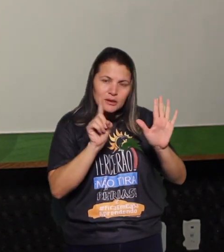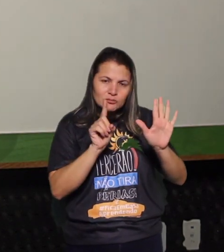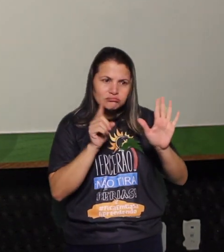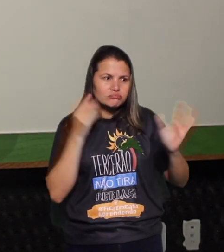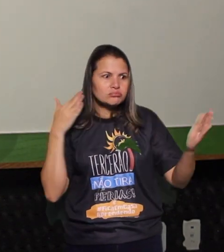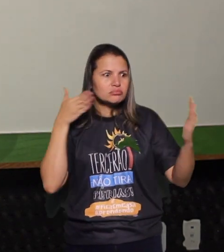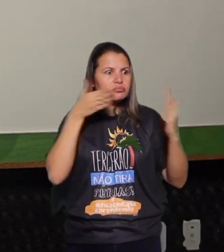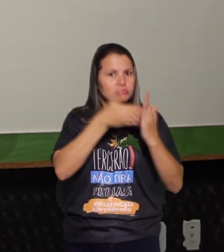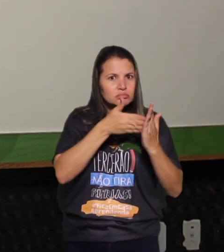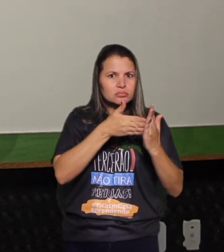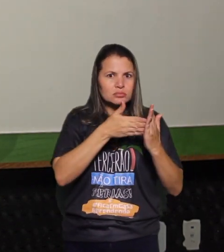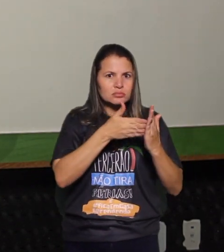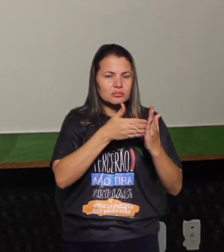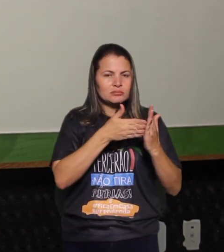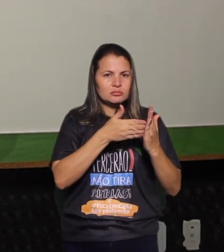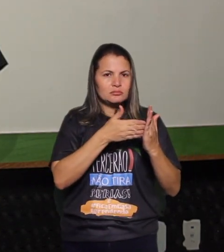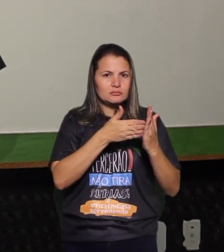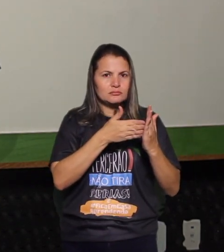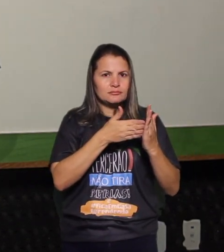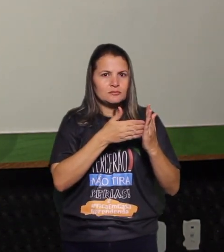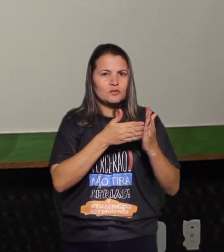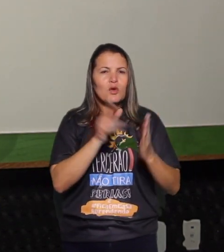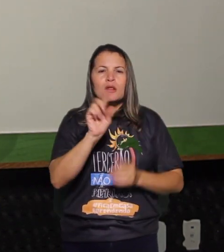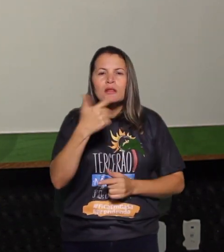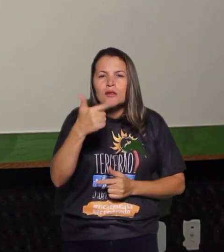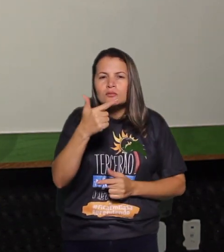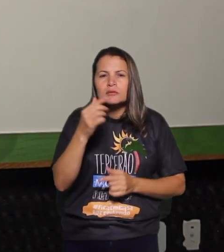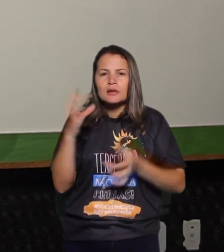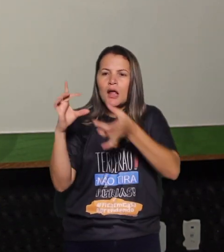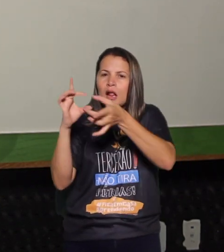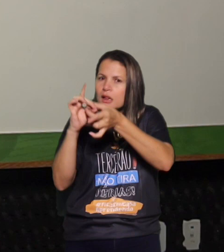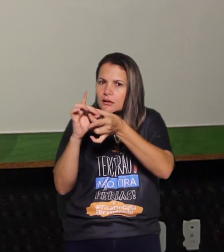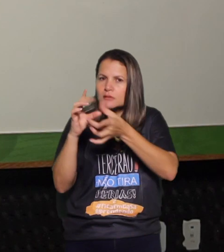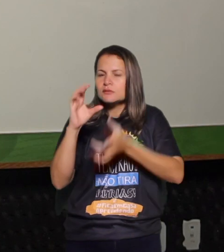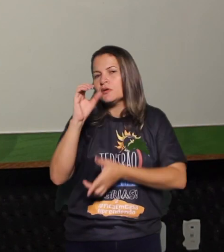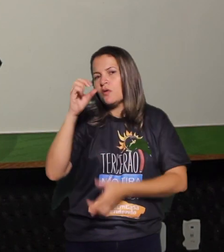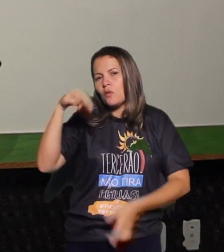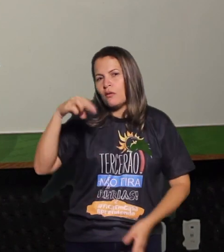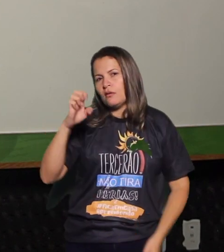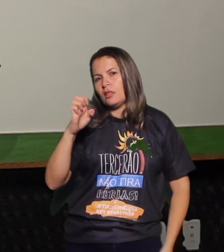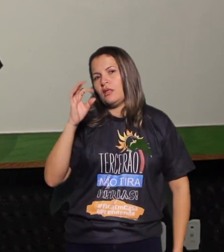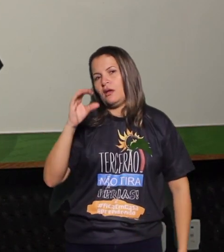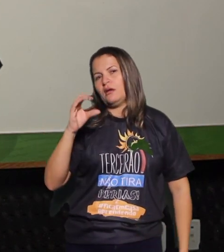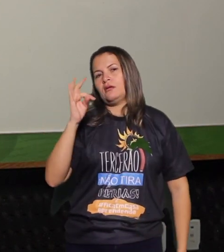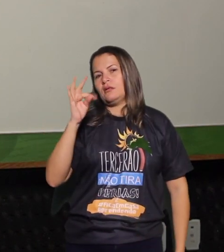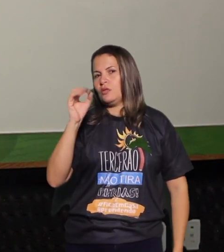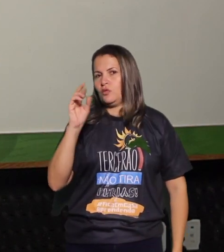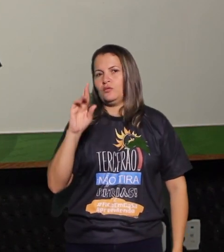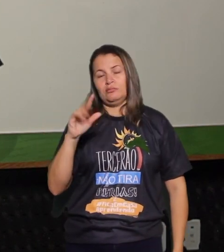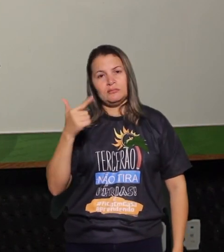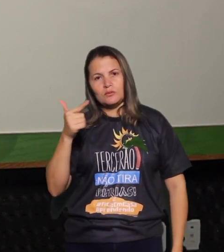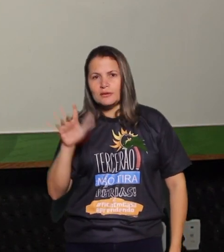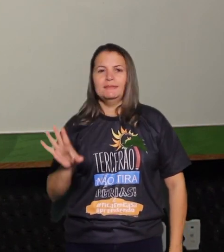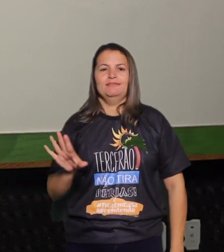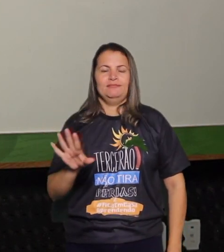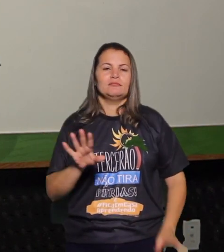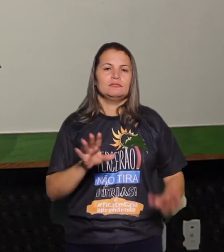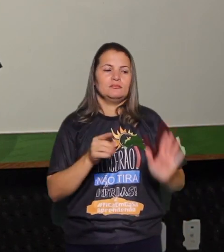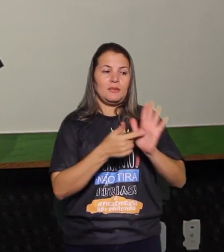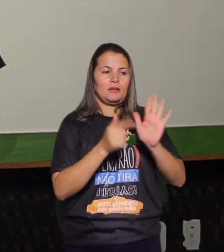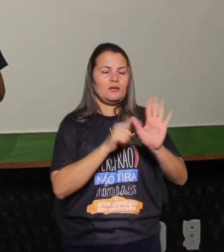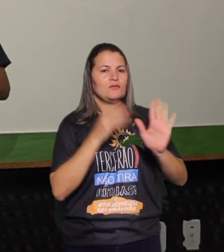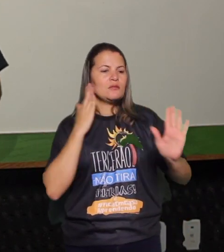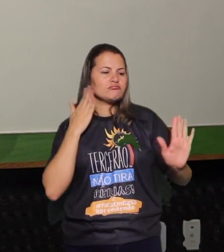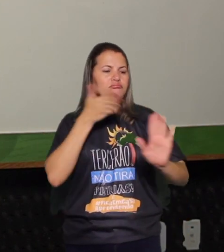e a metáfora não, eu vou direto. Você diz assim, ele é um leão, quer dizer que ele é